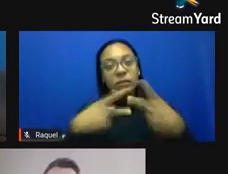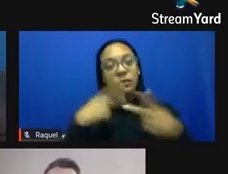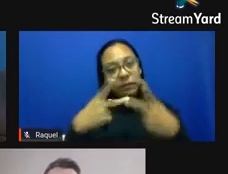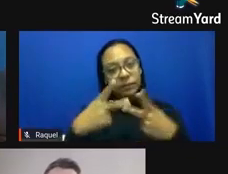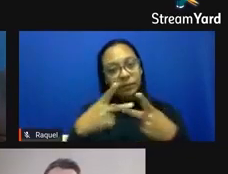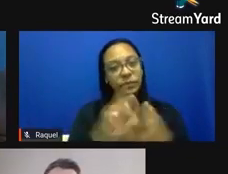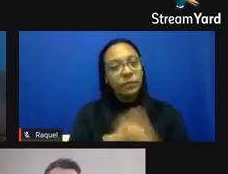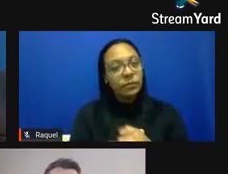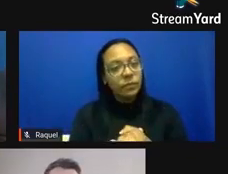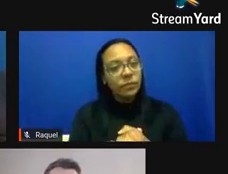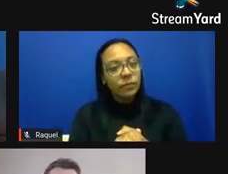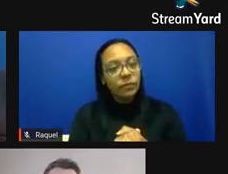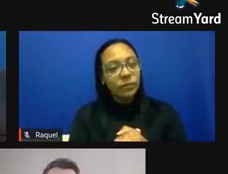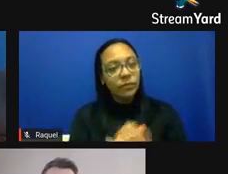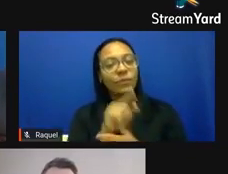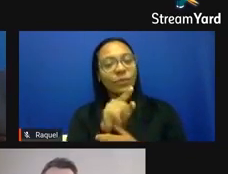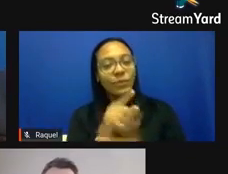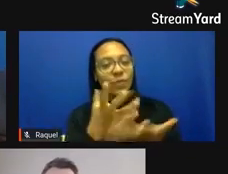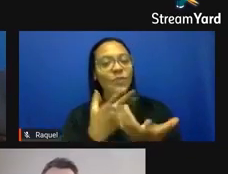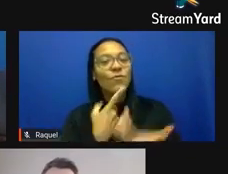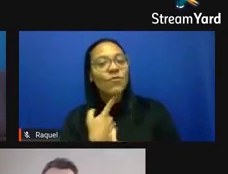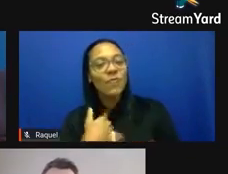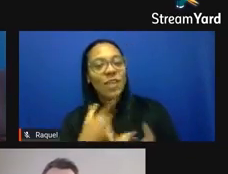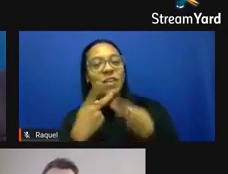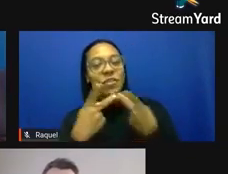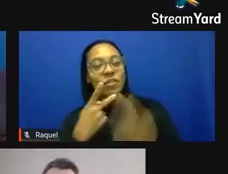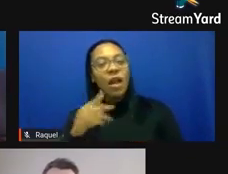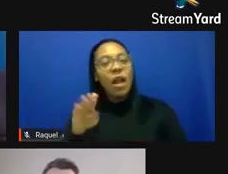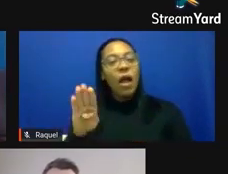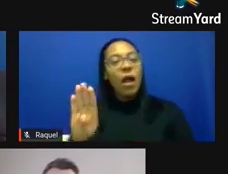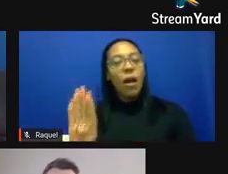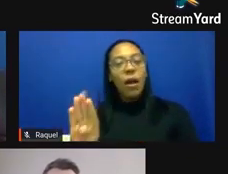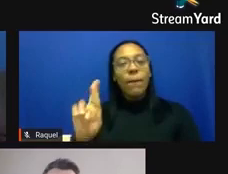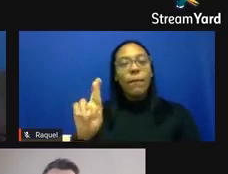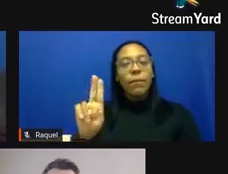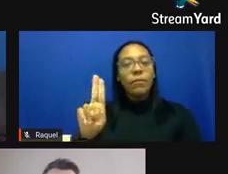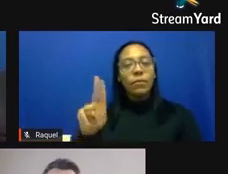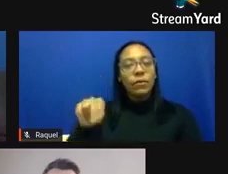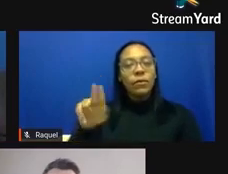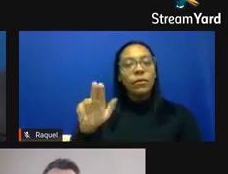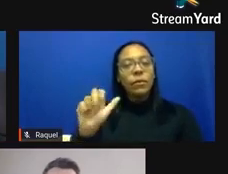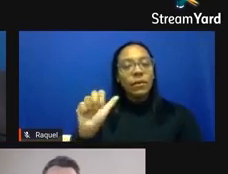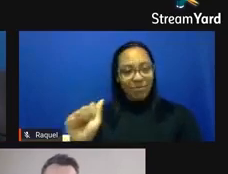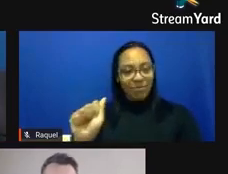Bruna, você gostaria de fazer alguma colocação a respeito dessa fala?